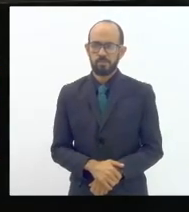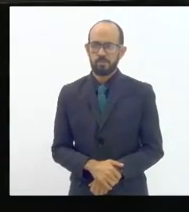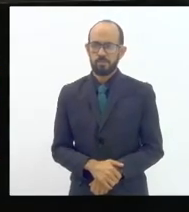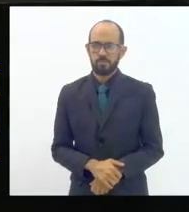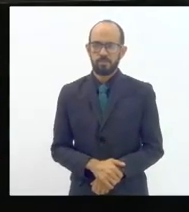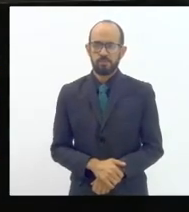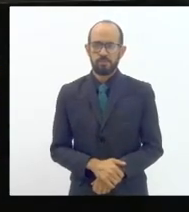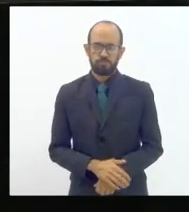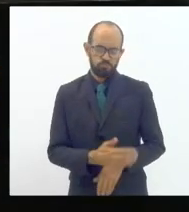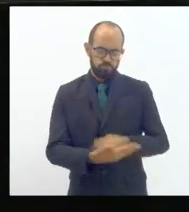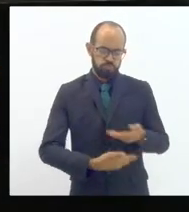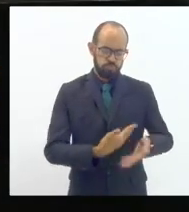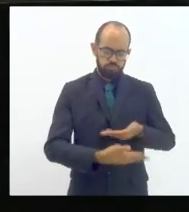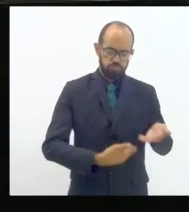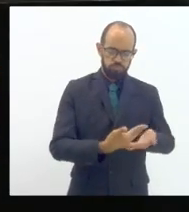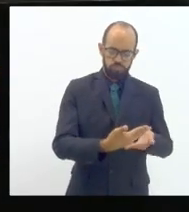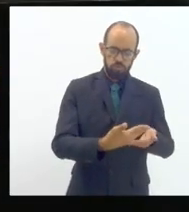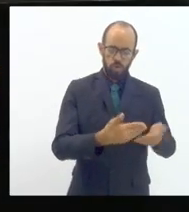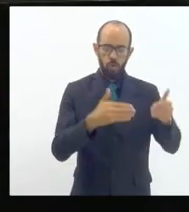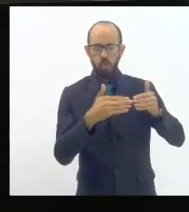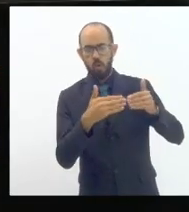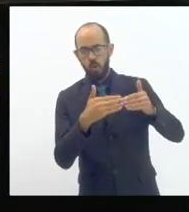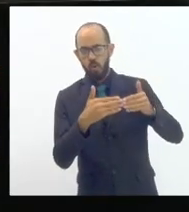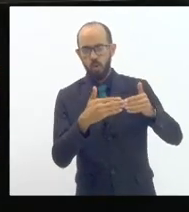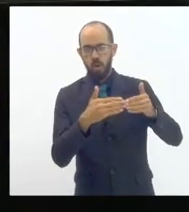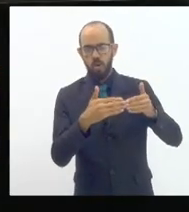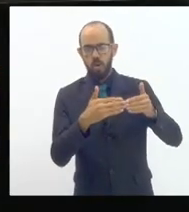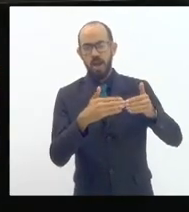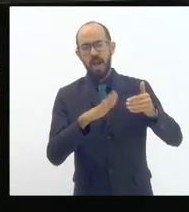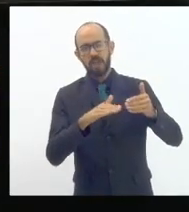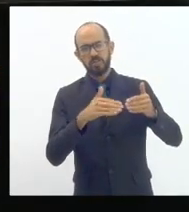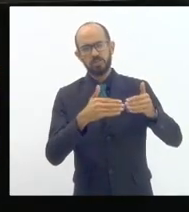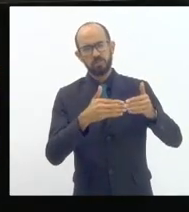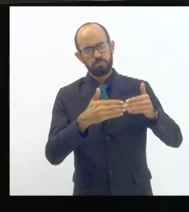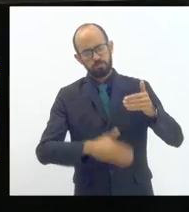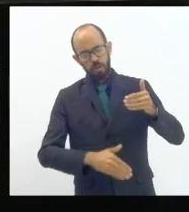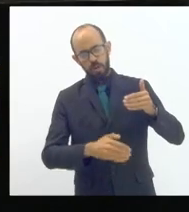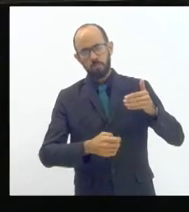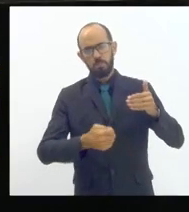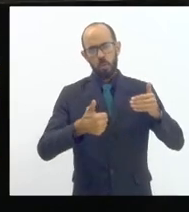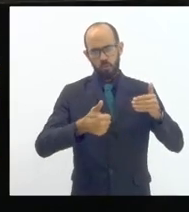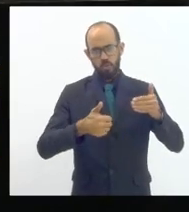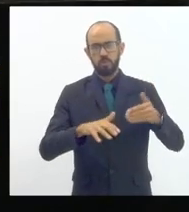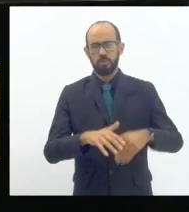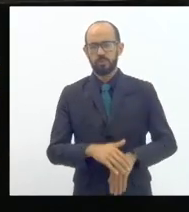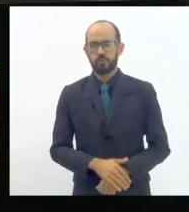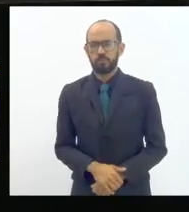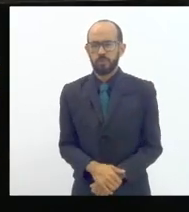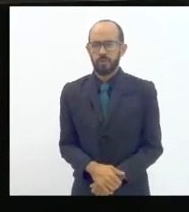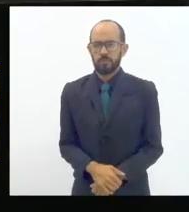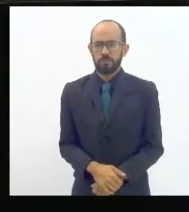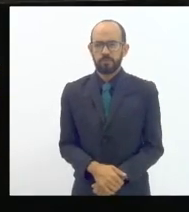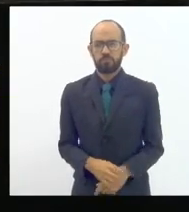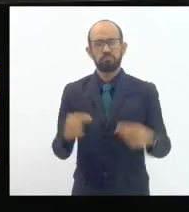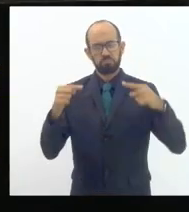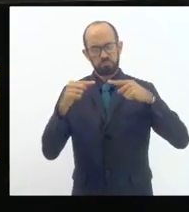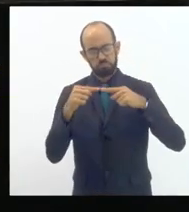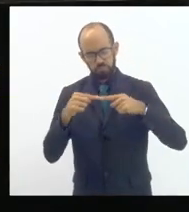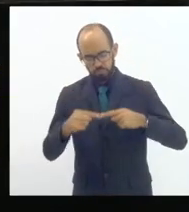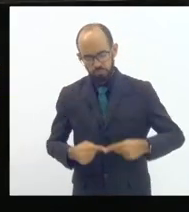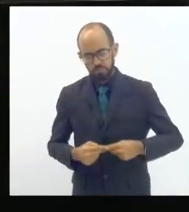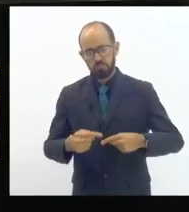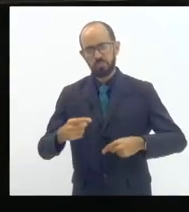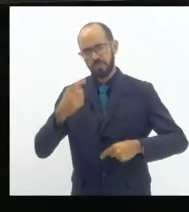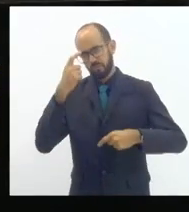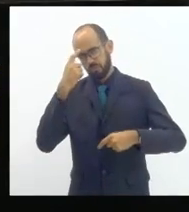Comungando, divergindo muito pouco e convergindo muito. Nas ideias,